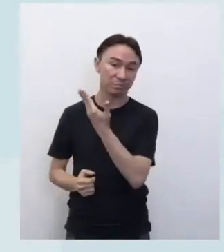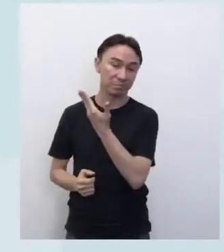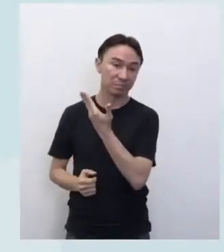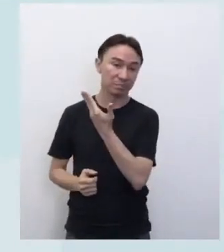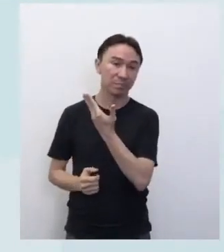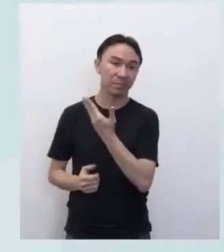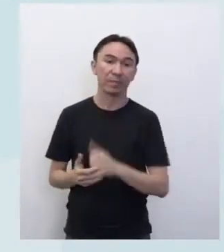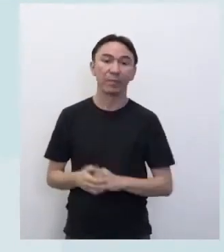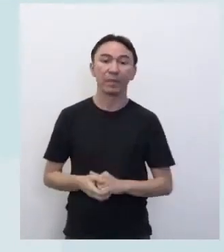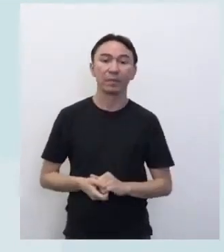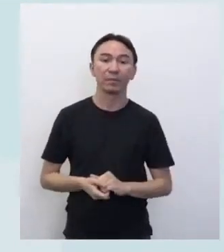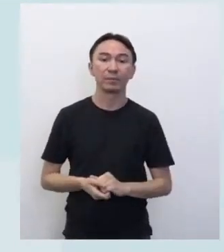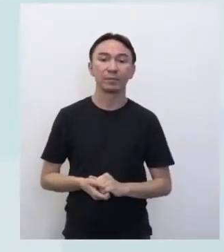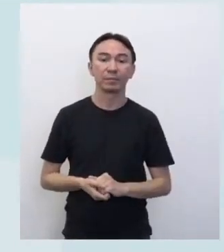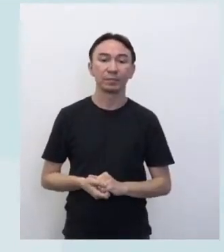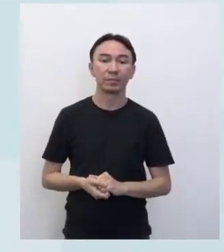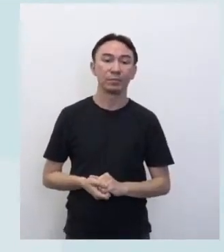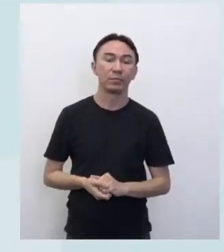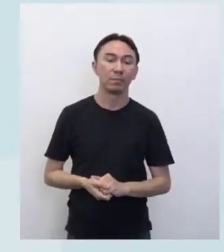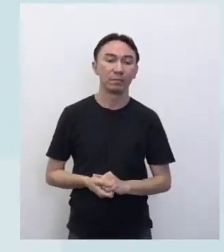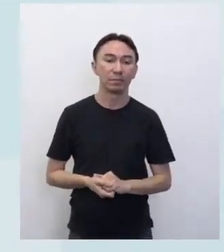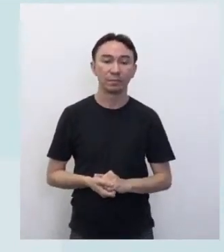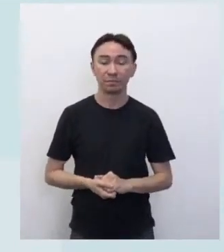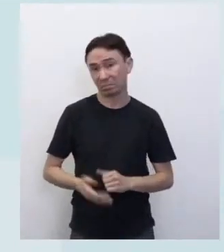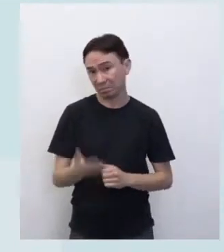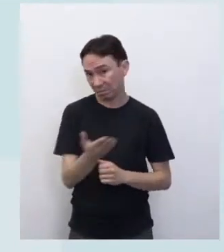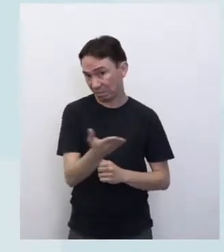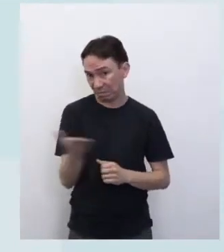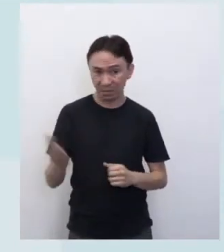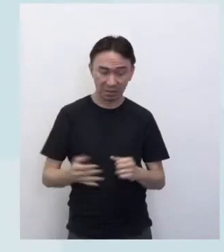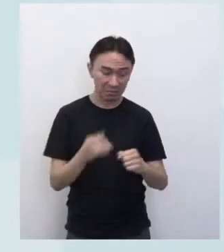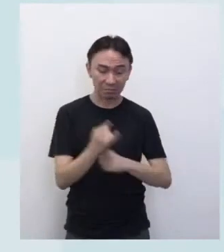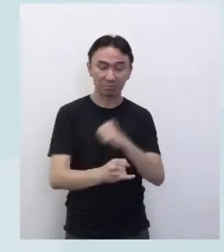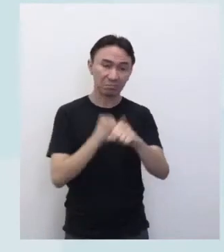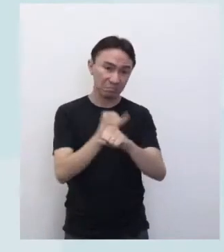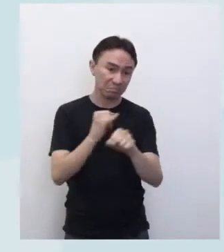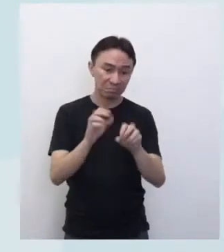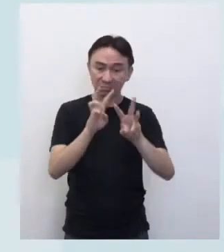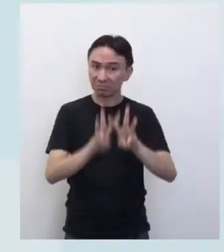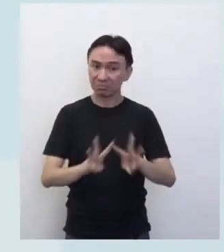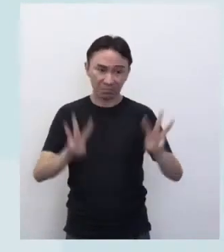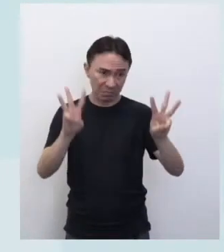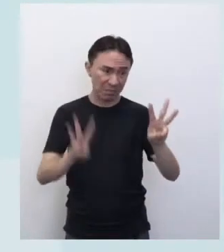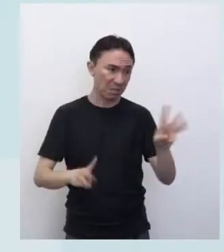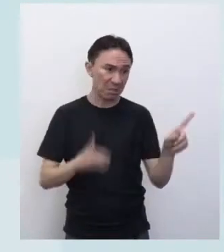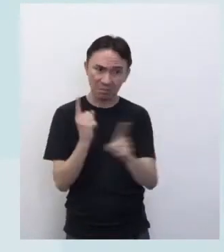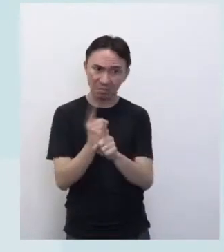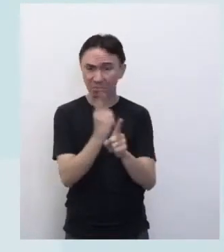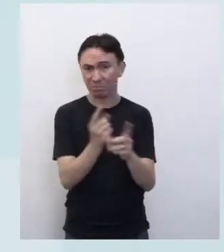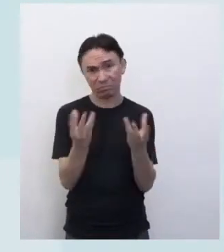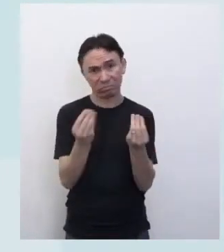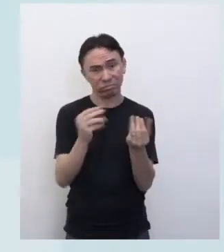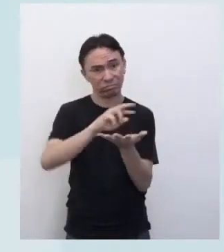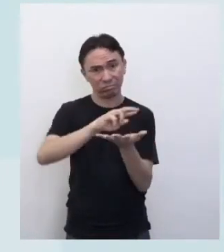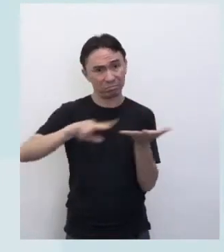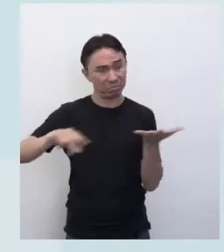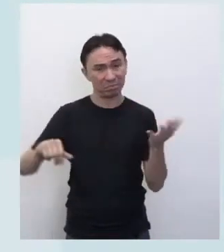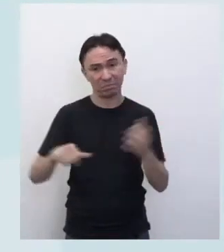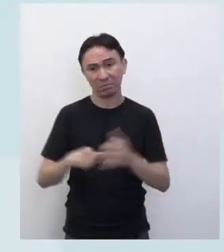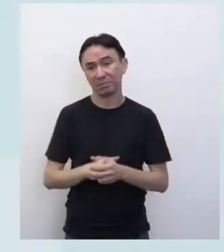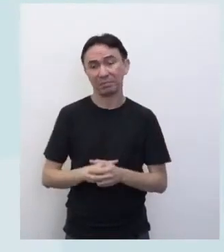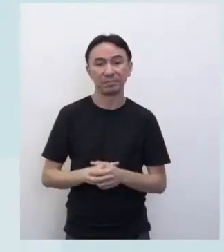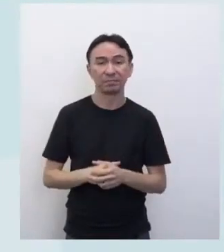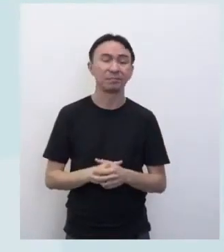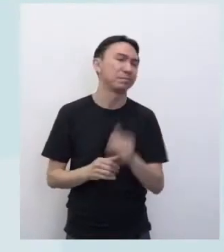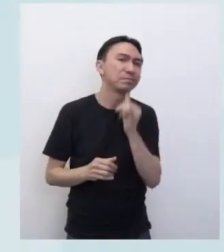many kinds of web pages on the internet. Você pode encontrar muitos tipos de páginas na internet. Some examples are...